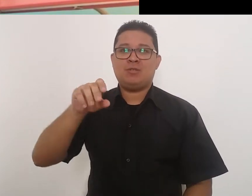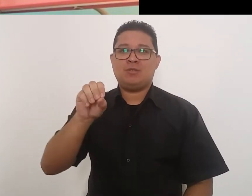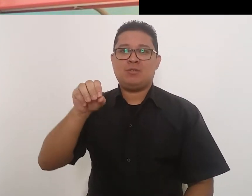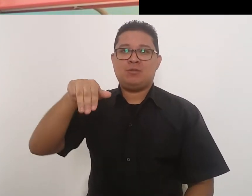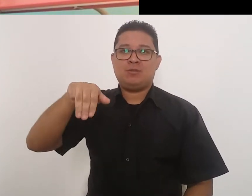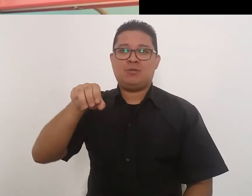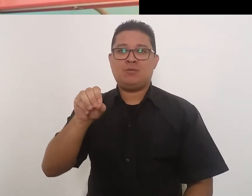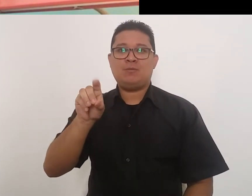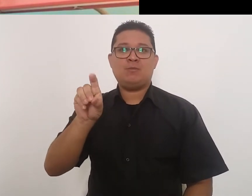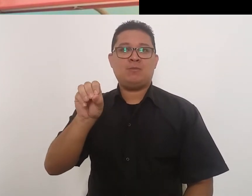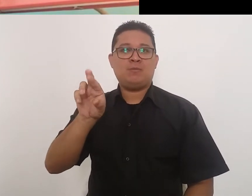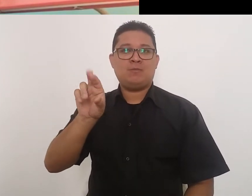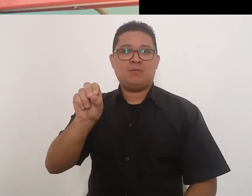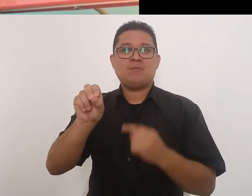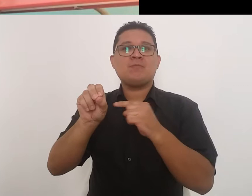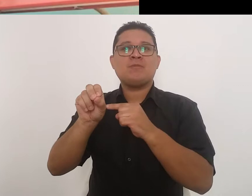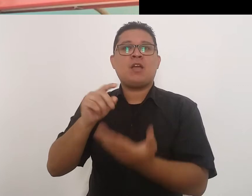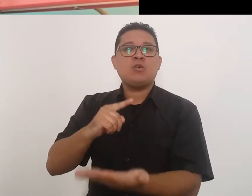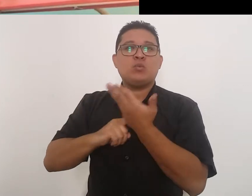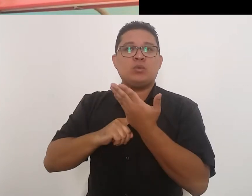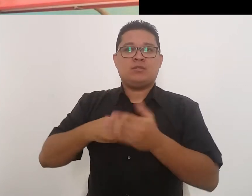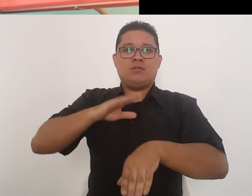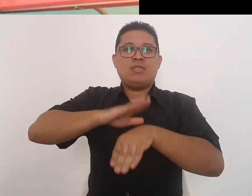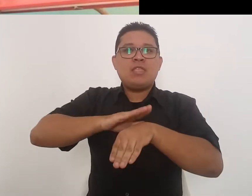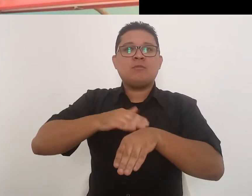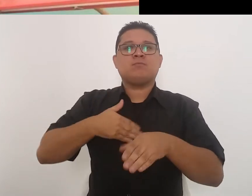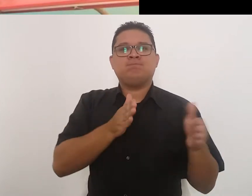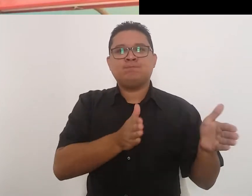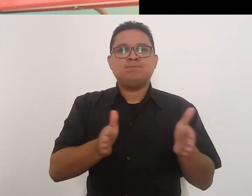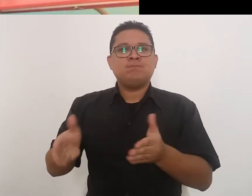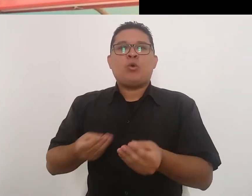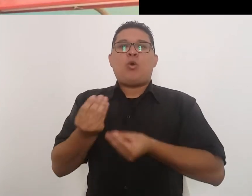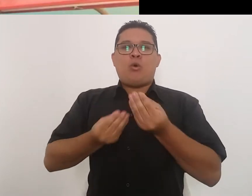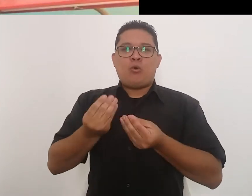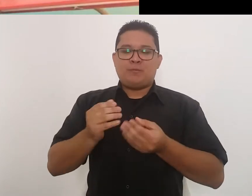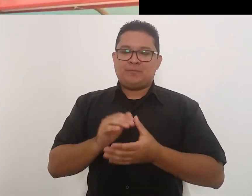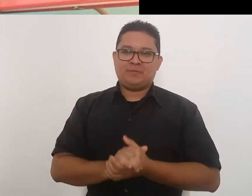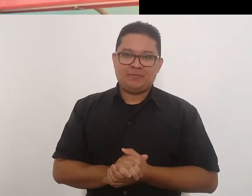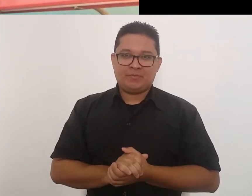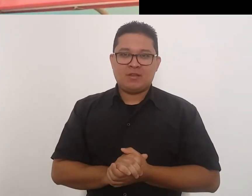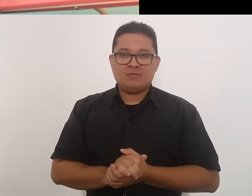e ocupação do tempo de estudos, beleza? Vamos lá então, gente. Primeira coisa,